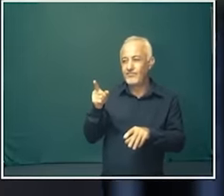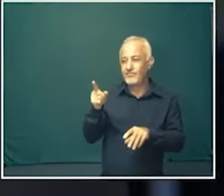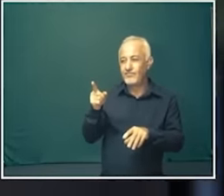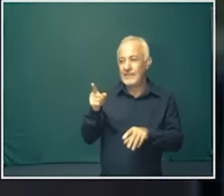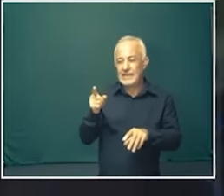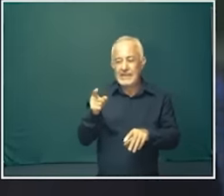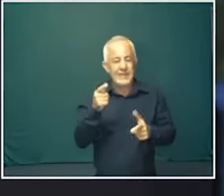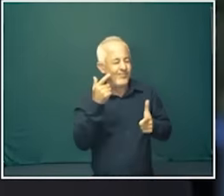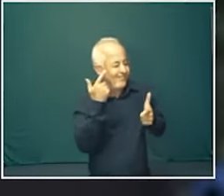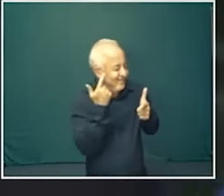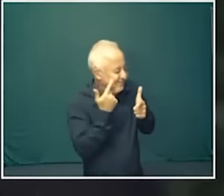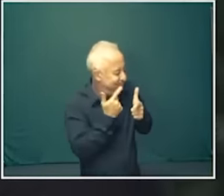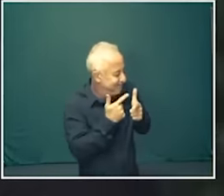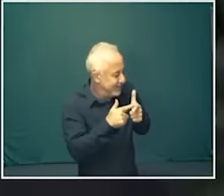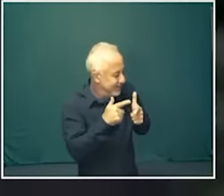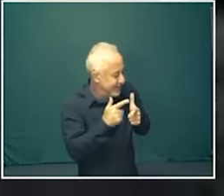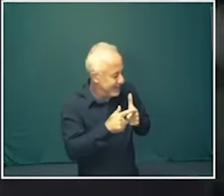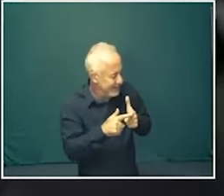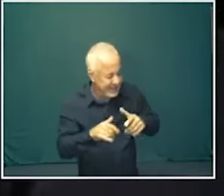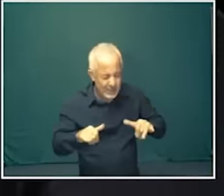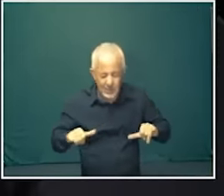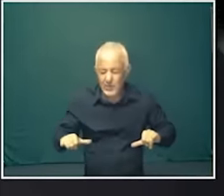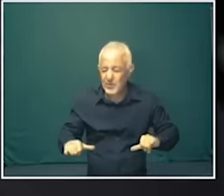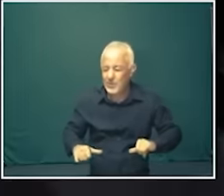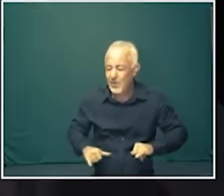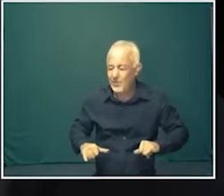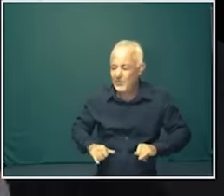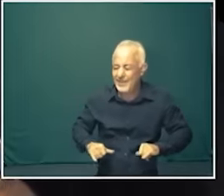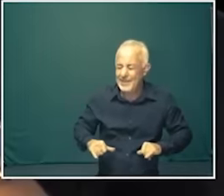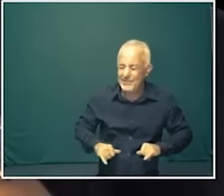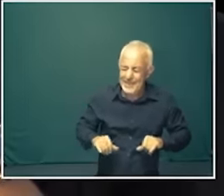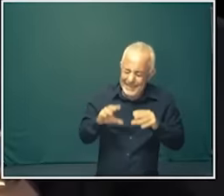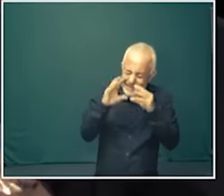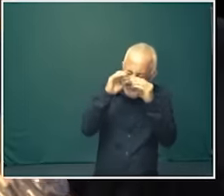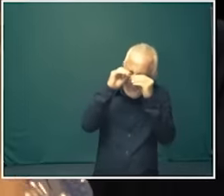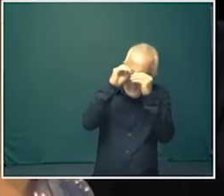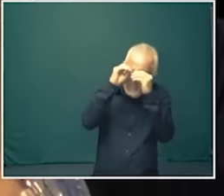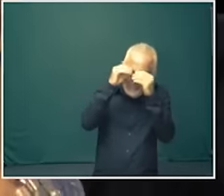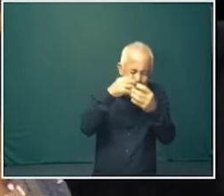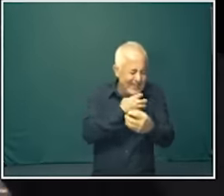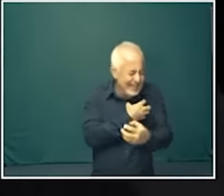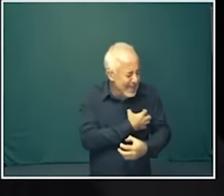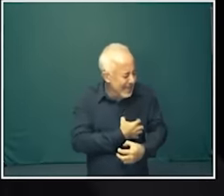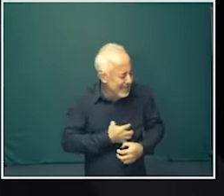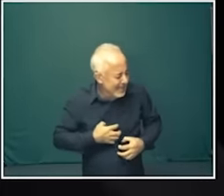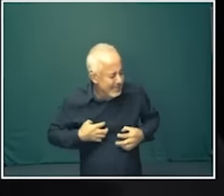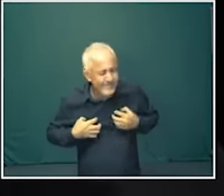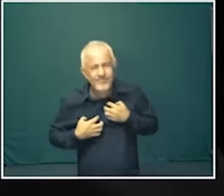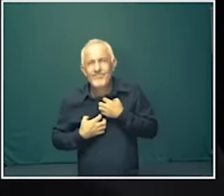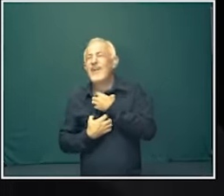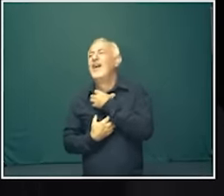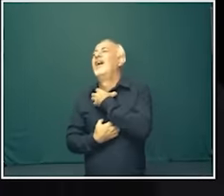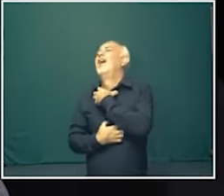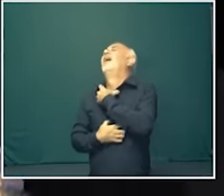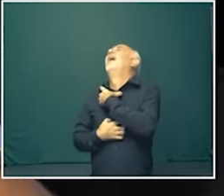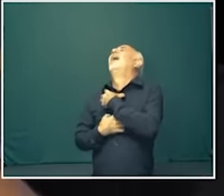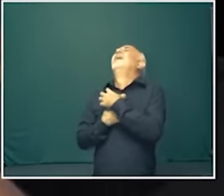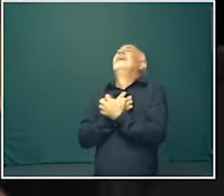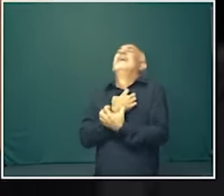trovejando sem chuva, noite sem a lua, só a escuridão pra ver.